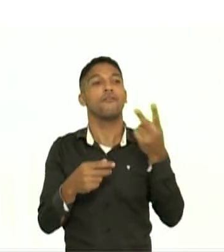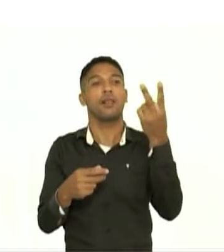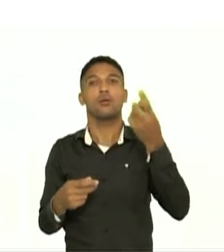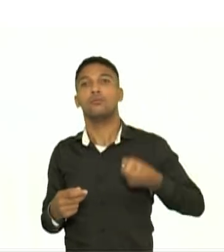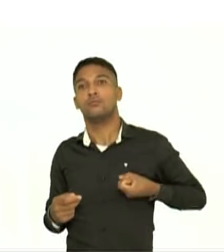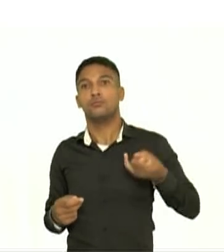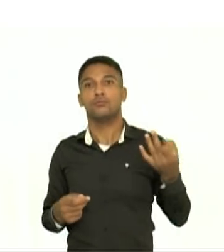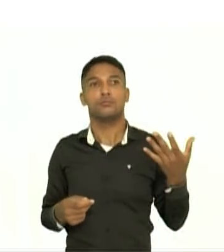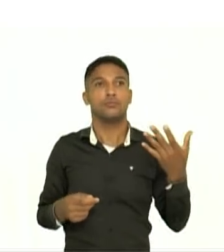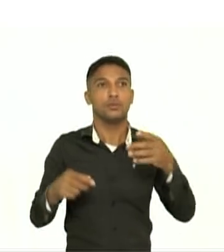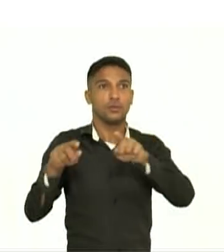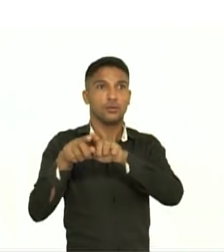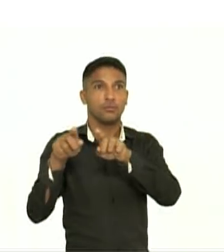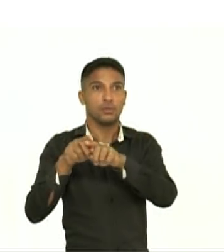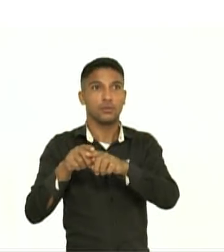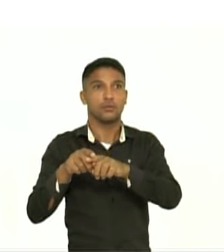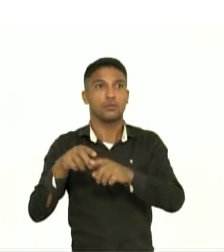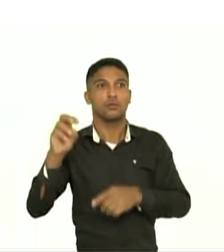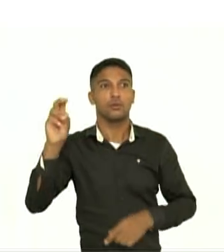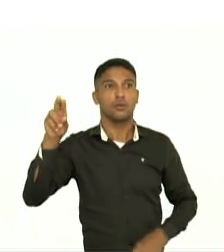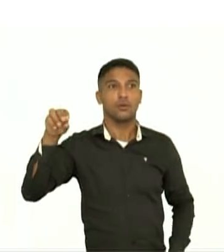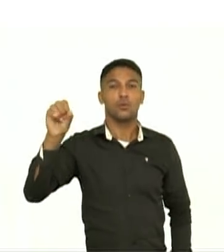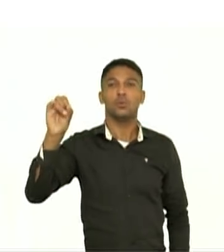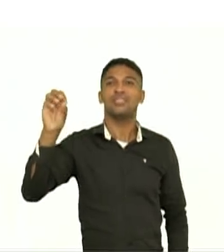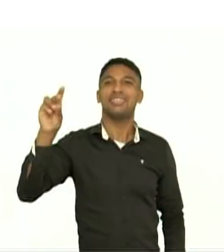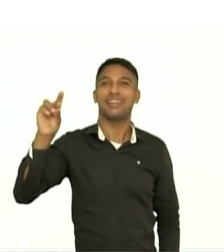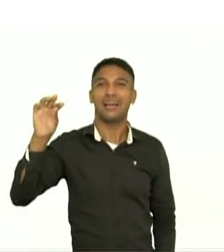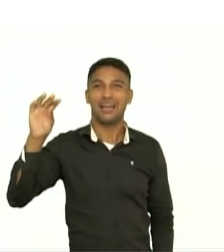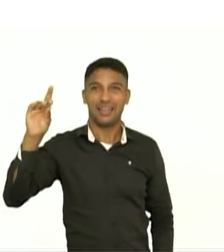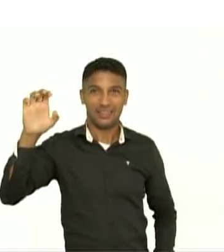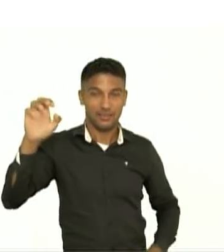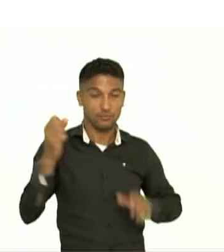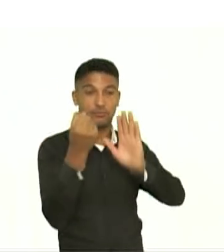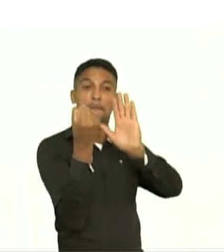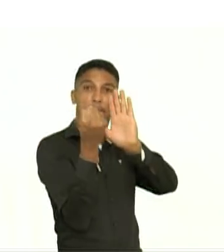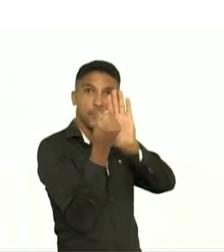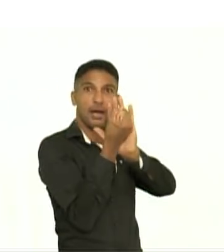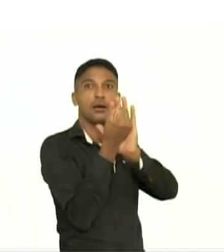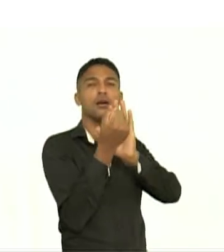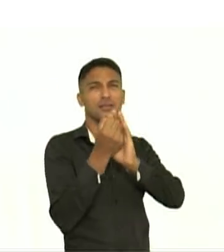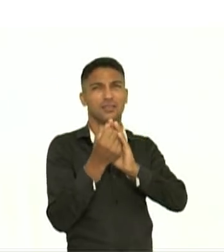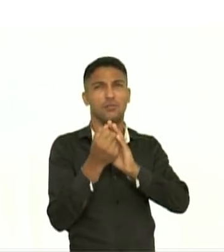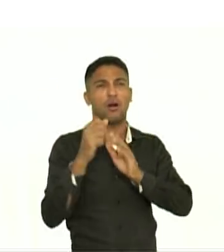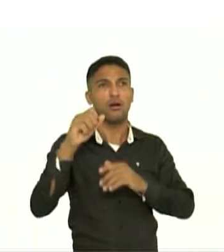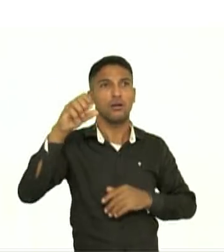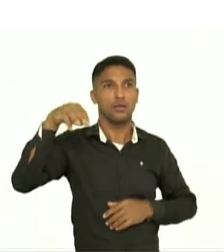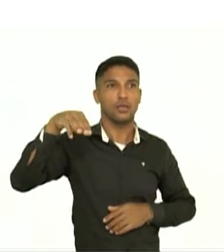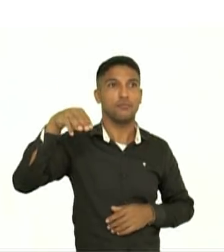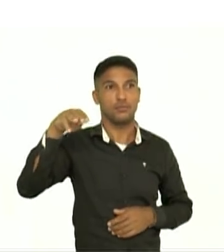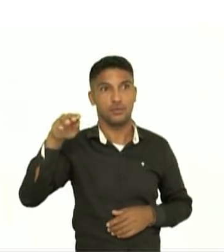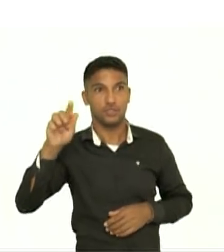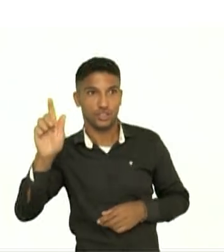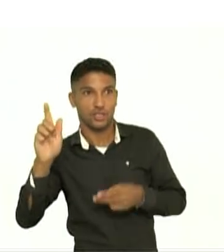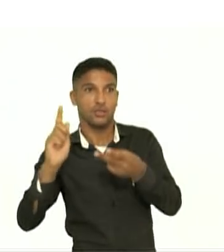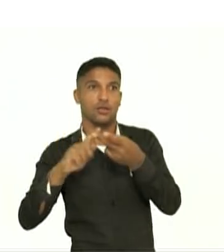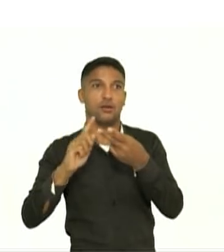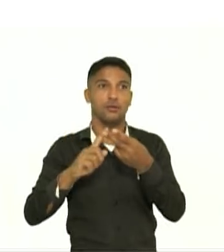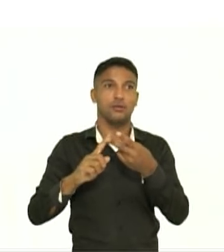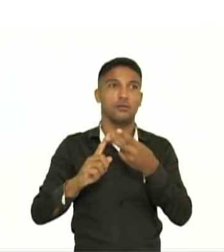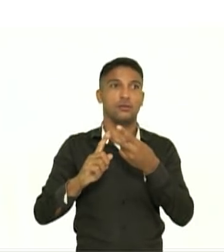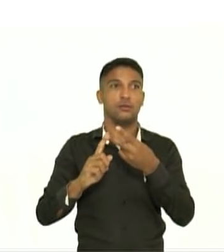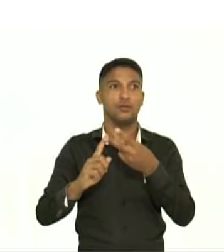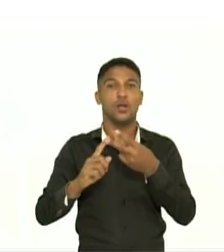do tipo escalar. É a massa, o tempo, a distância, a energia ou o trabalho, a